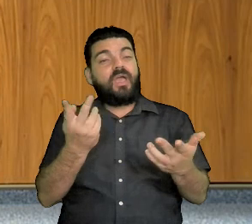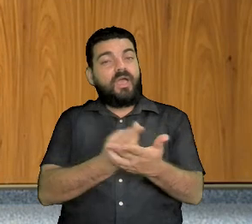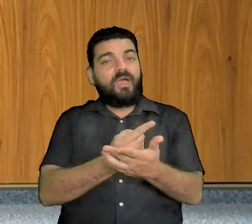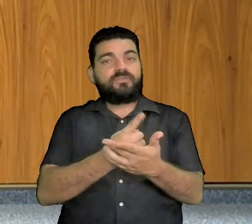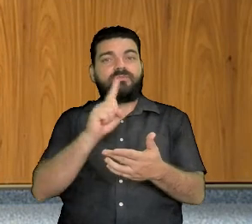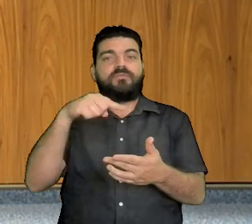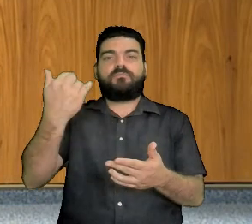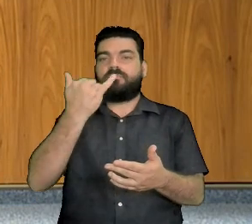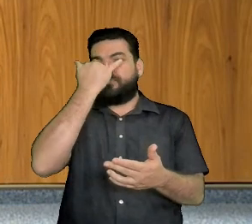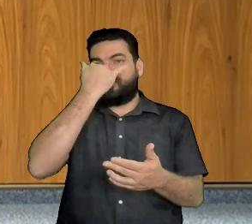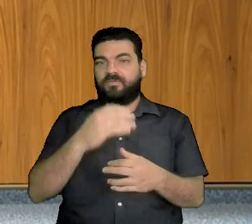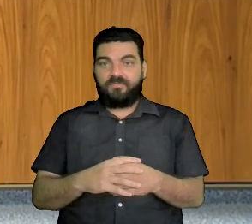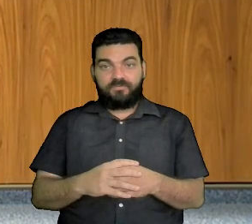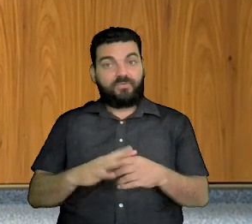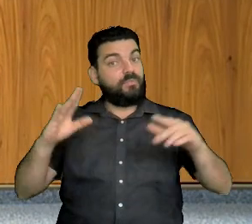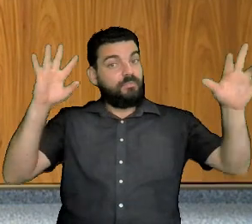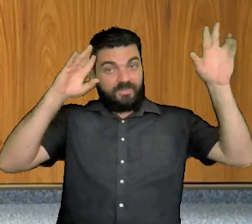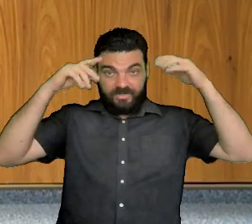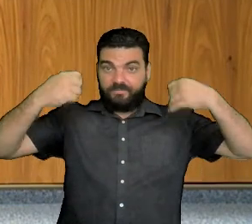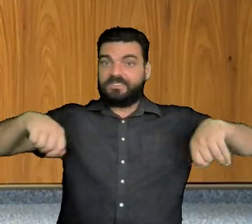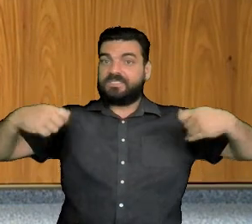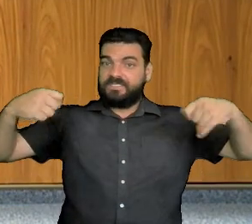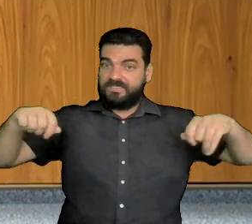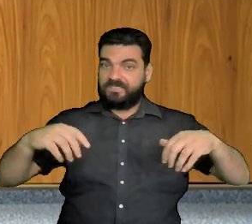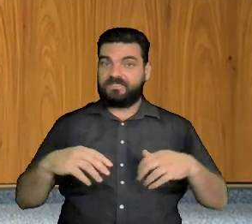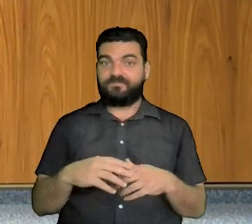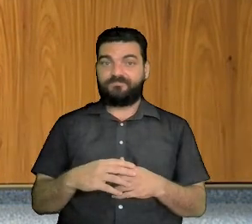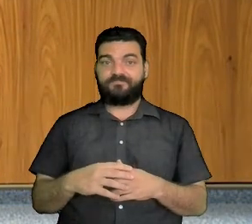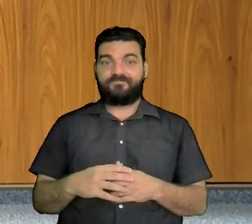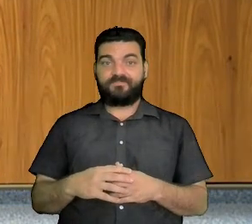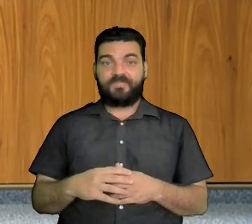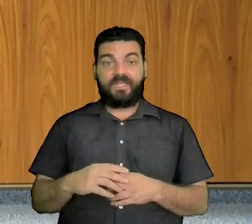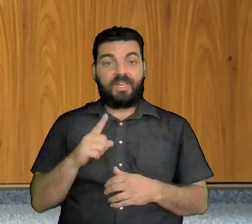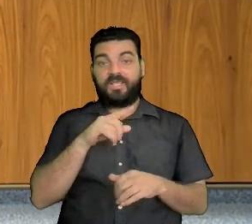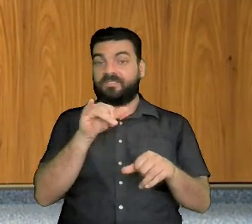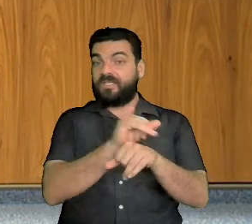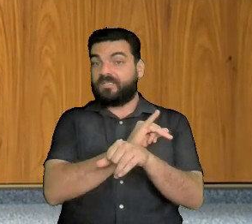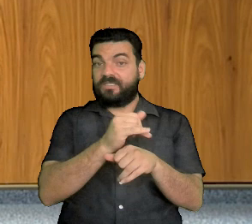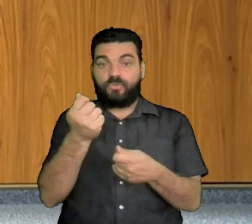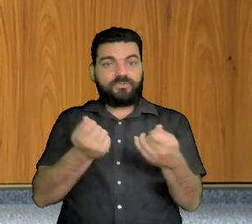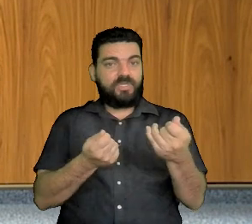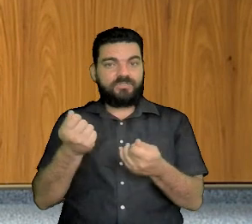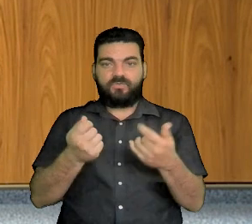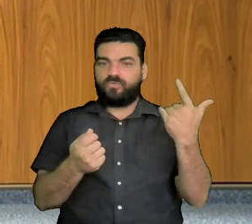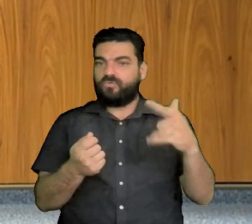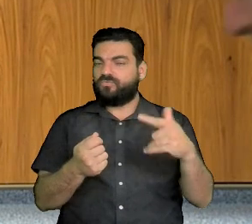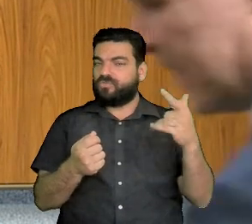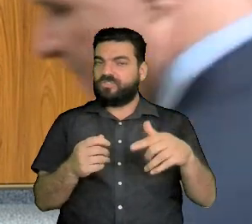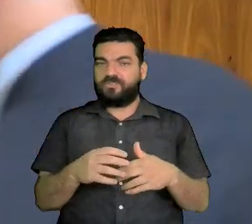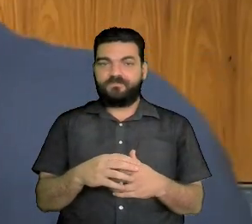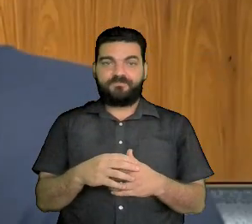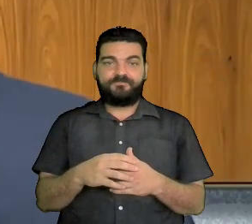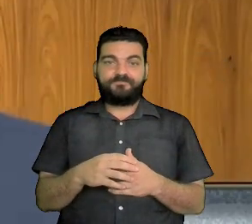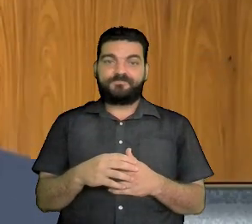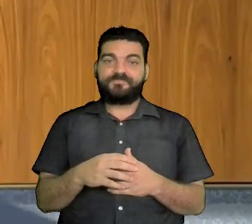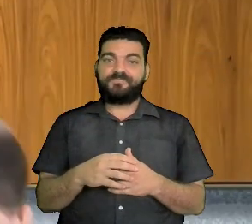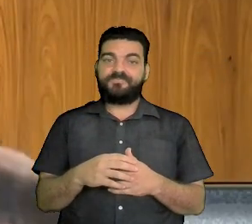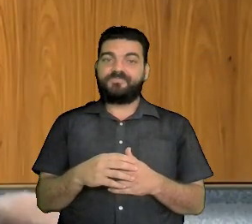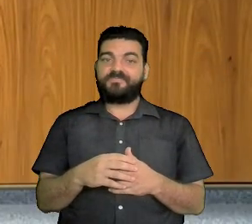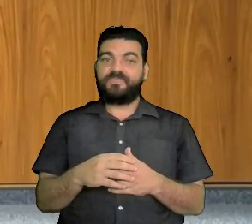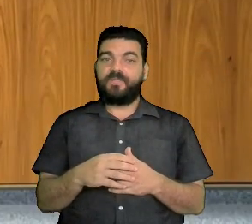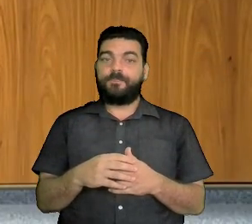tomar muito cuidado, porque qualquer manobra vai fazer algum estrago, então tem que ser muito bem pensado. Não havia nenhum instrumento